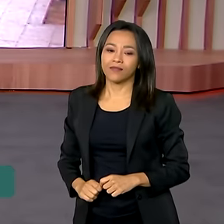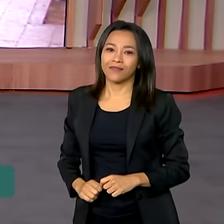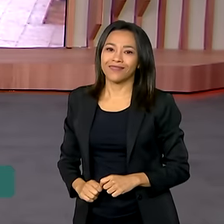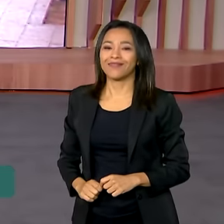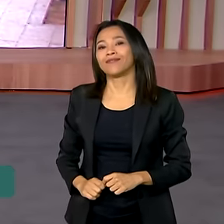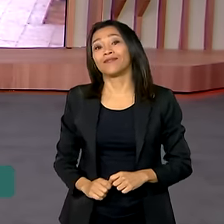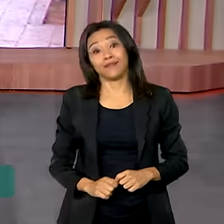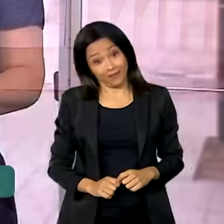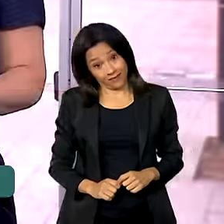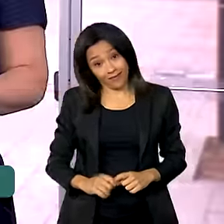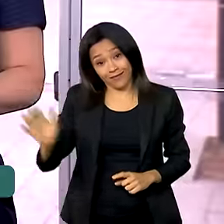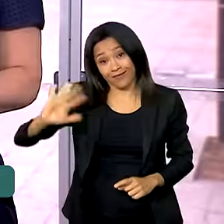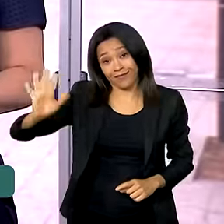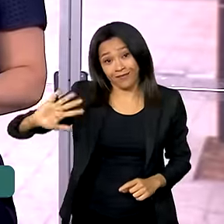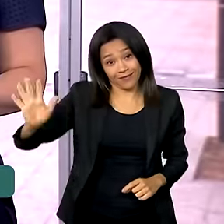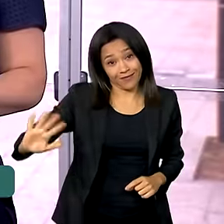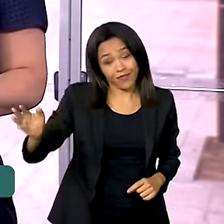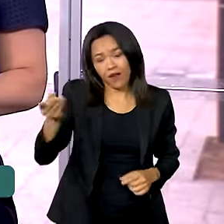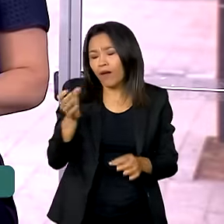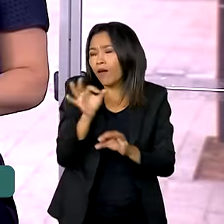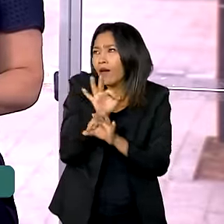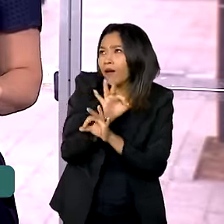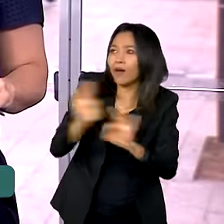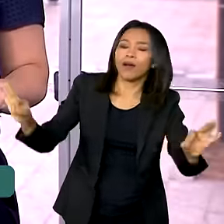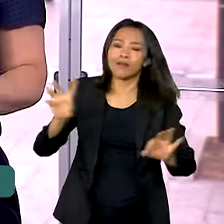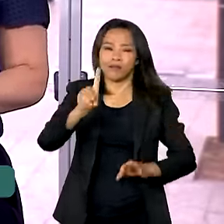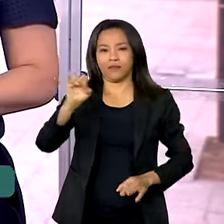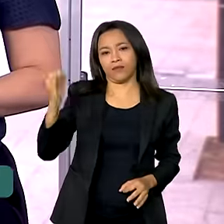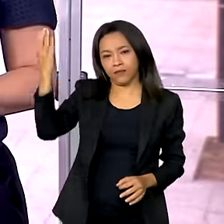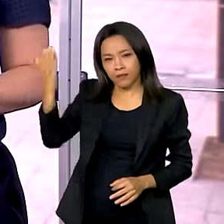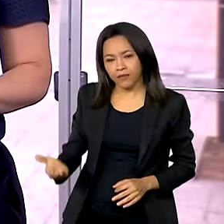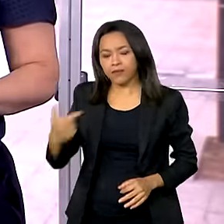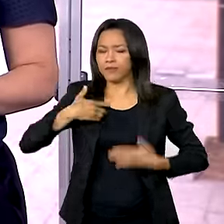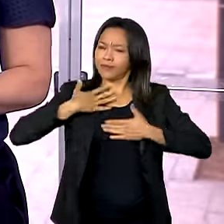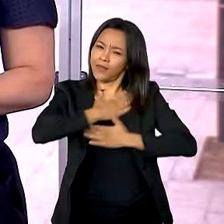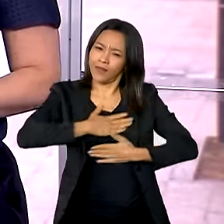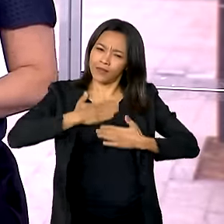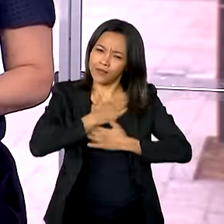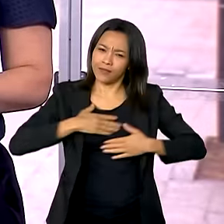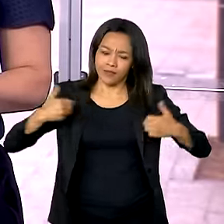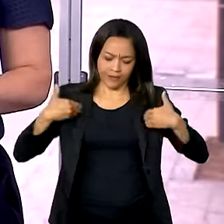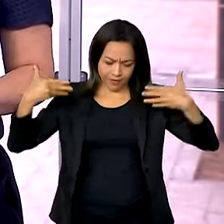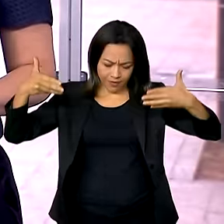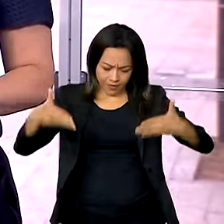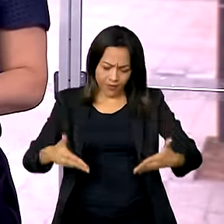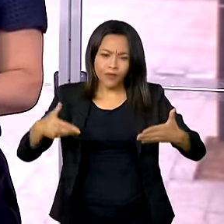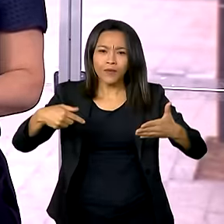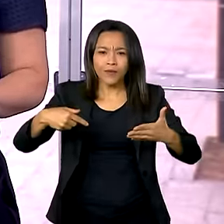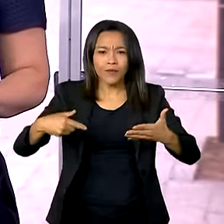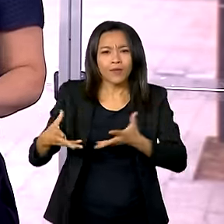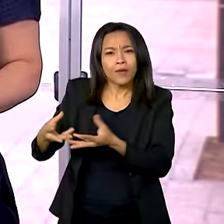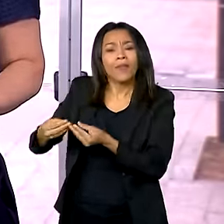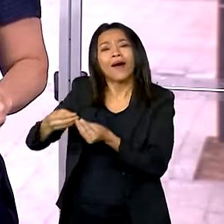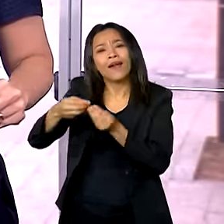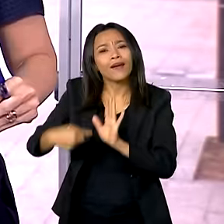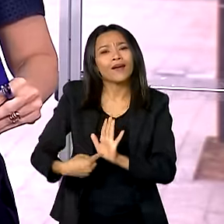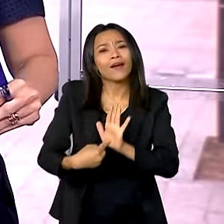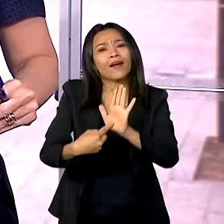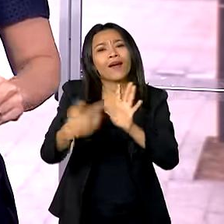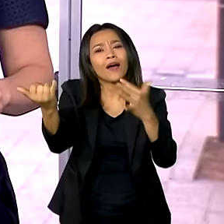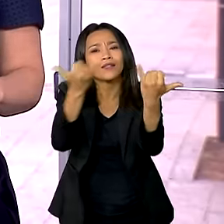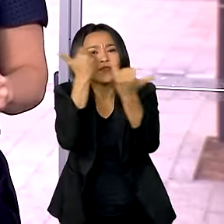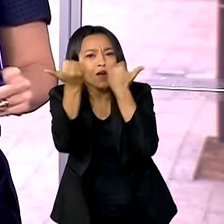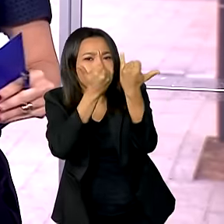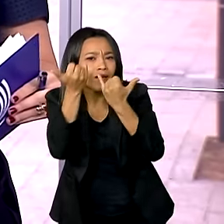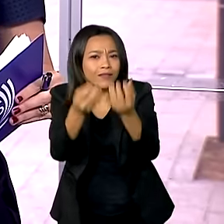Oi, Carol! Um ótimo dia para você! É um prazer estar aqui no Brasil em Dia para trazer as notícias do G20. Rio de Janeiro